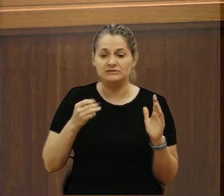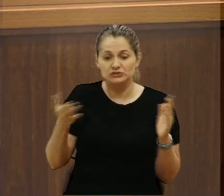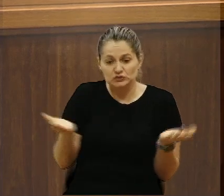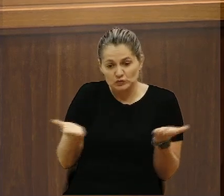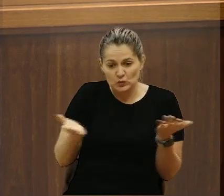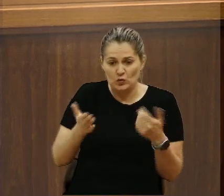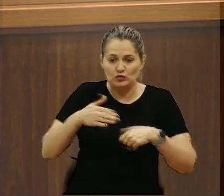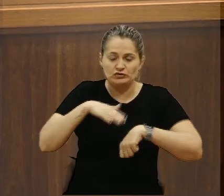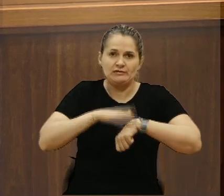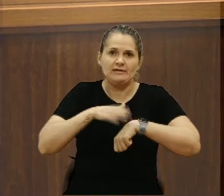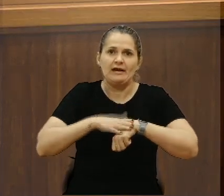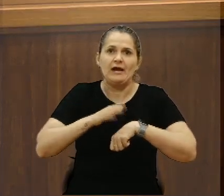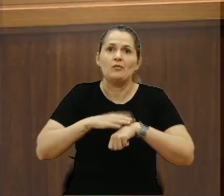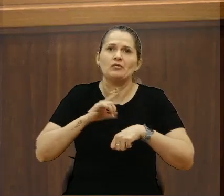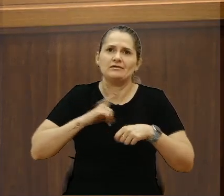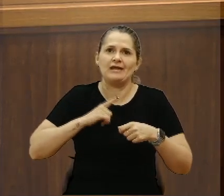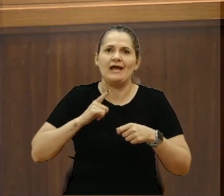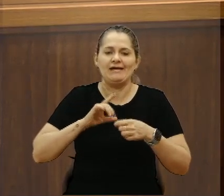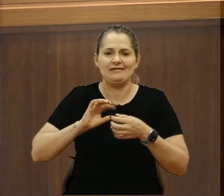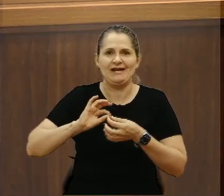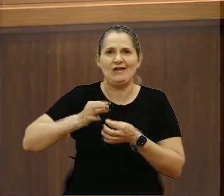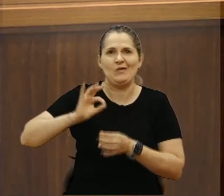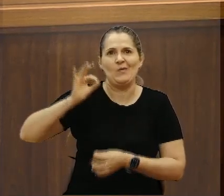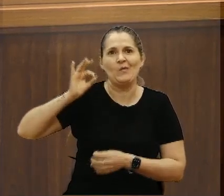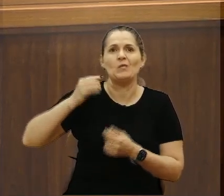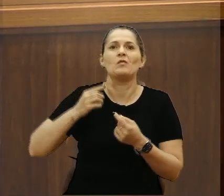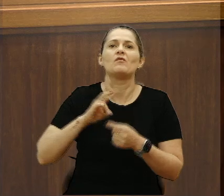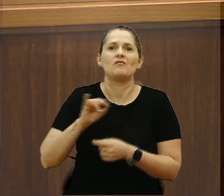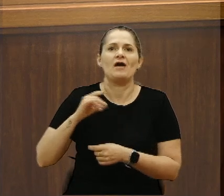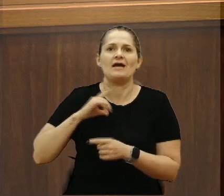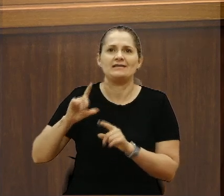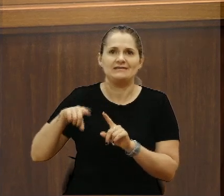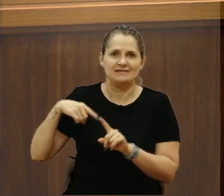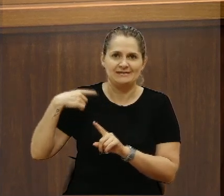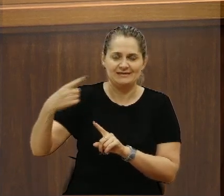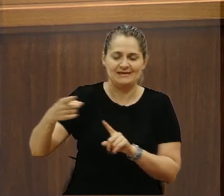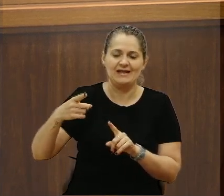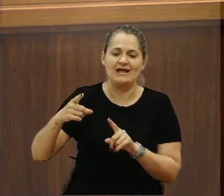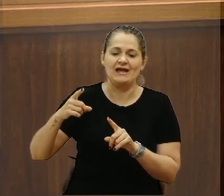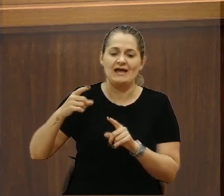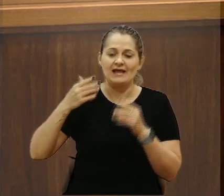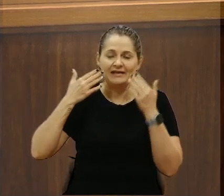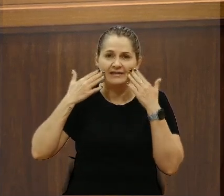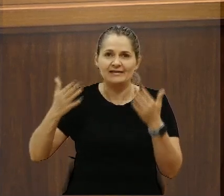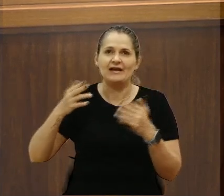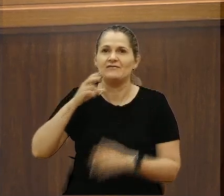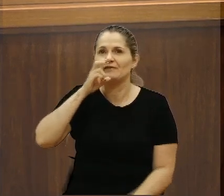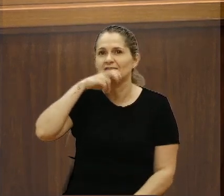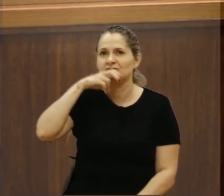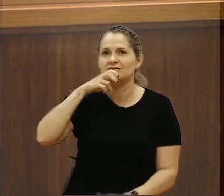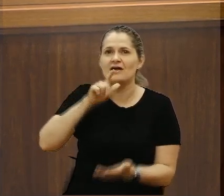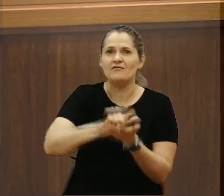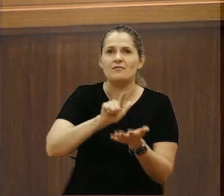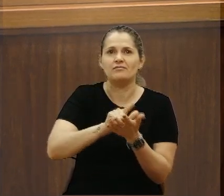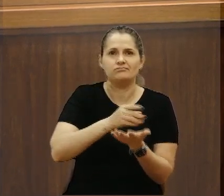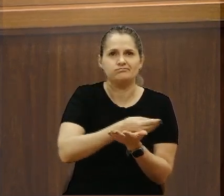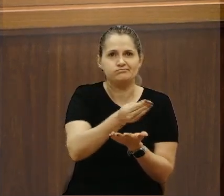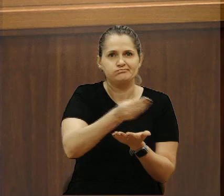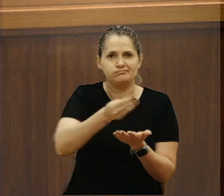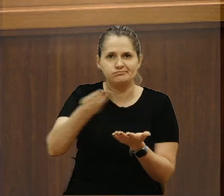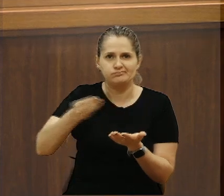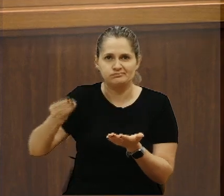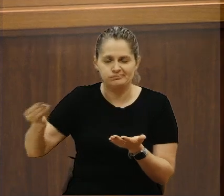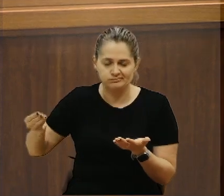a sessão está se estendendo, nós teremos uma ação na frente ali do Zafari, de panfletização de um material